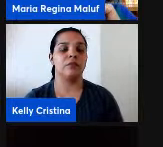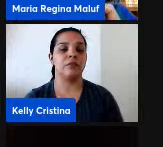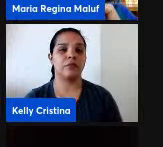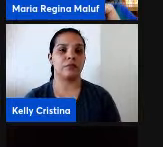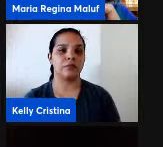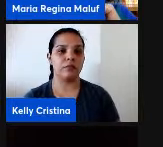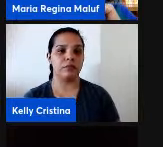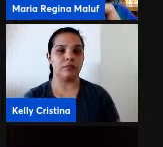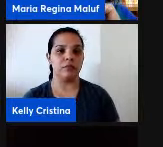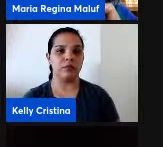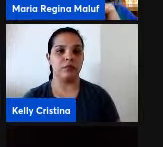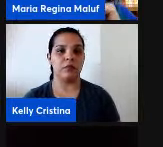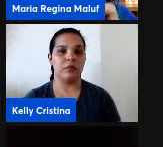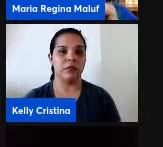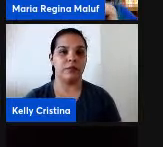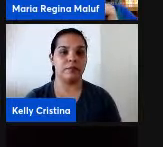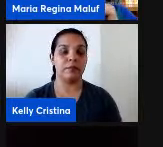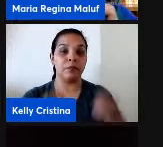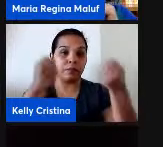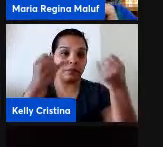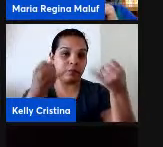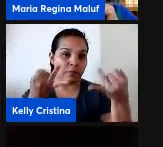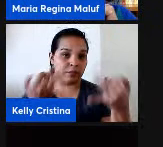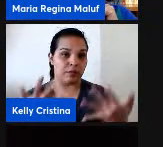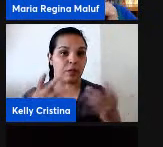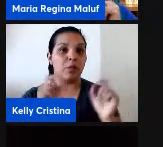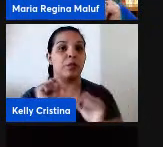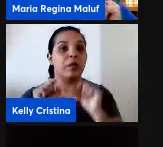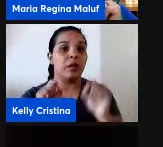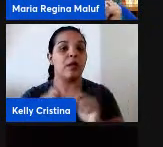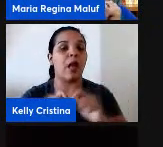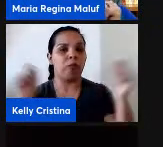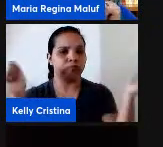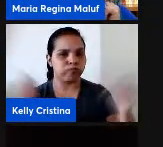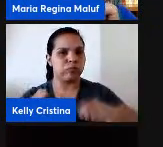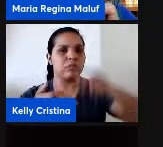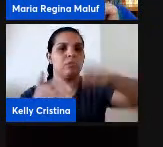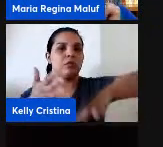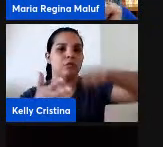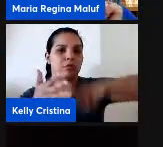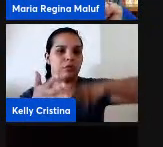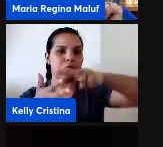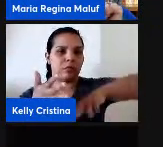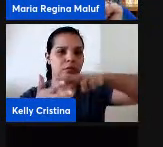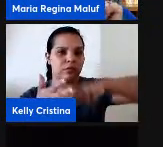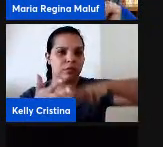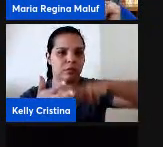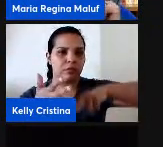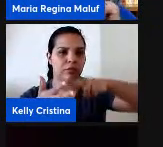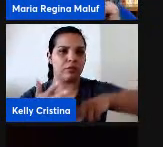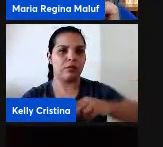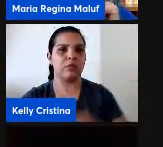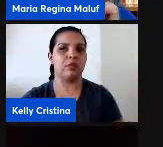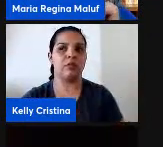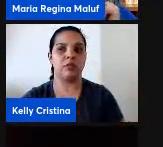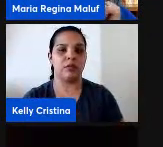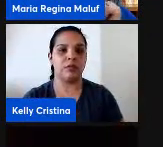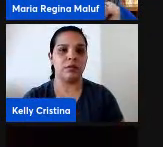dessa perspectiva do inativismo, né, a competência leitora, né, que é um foco